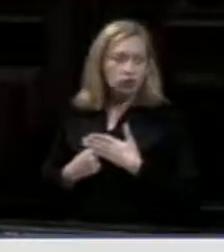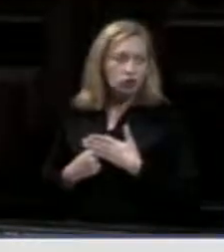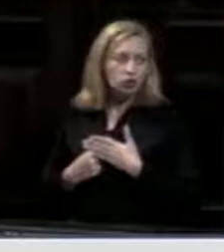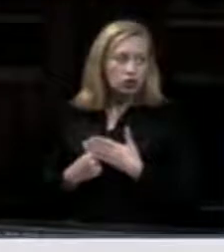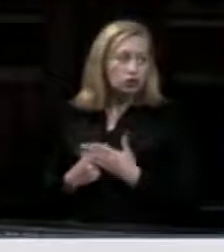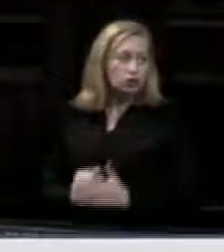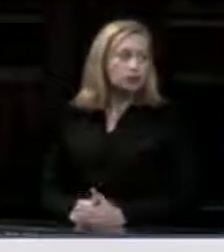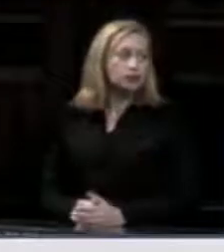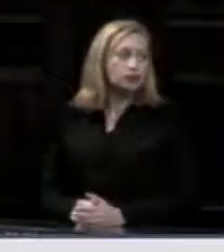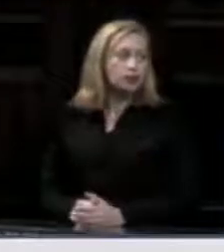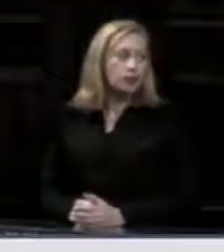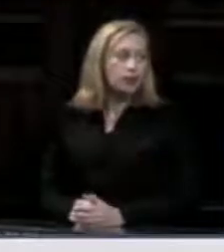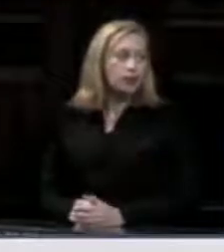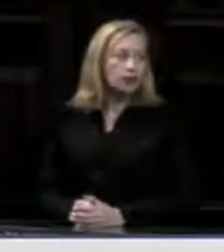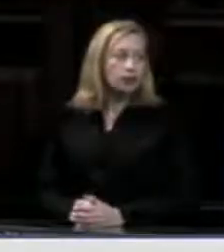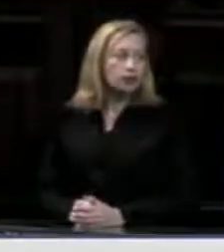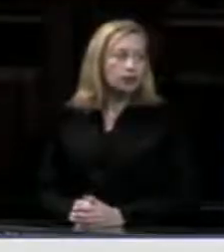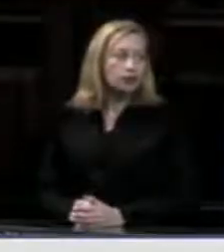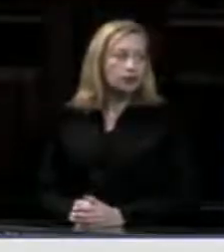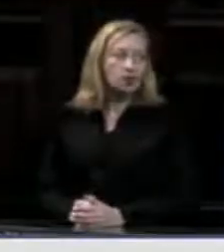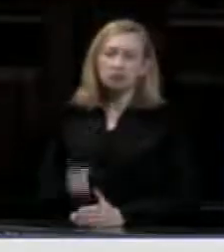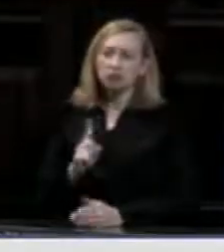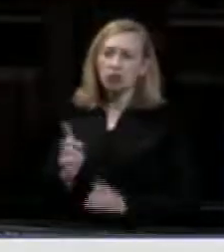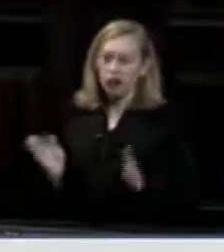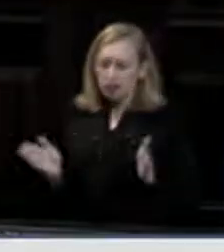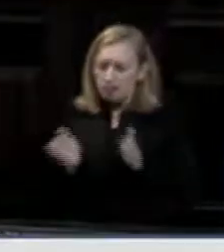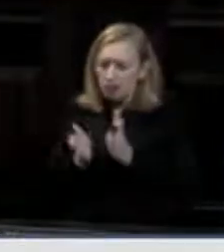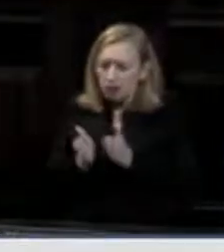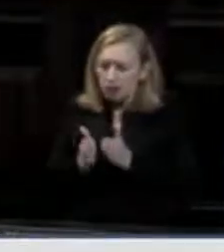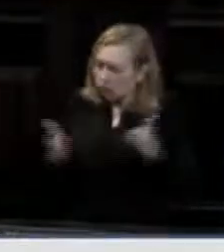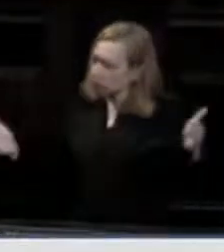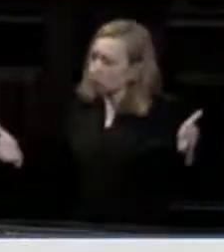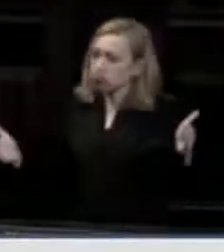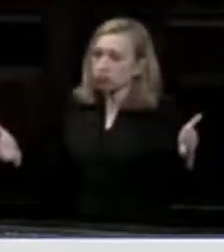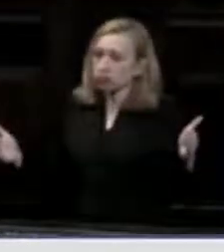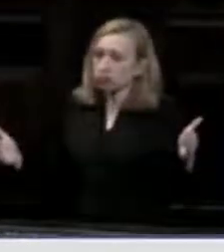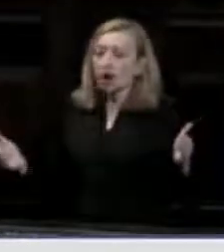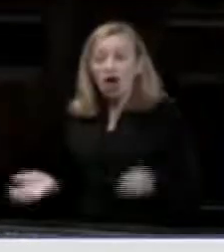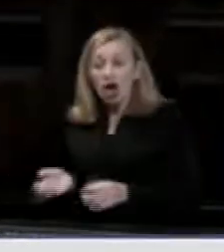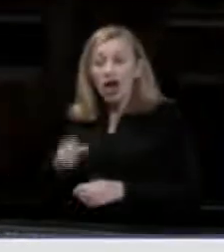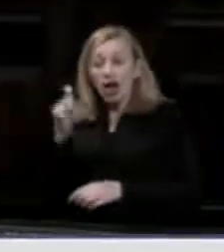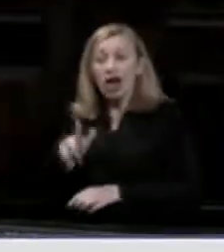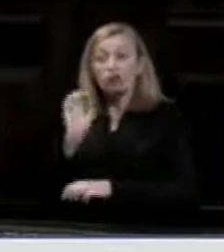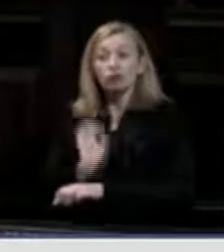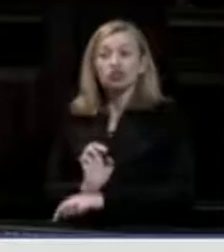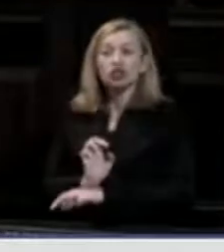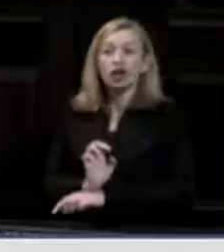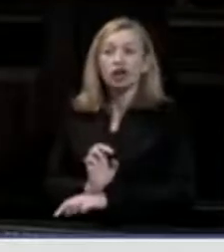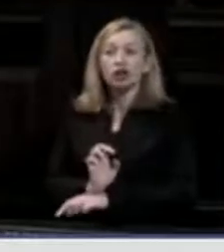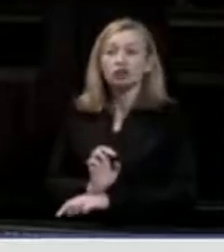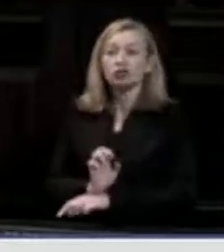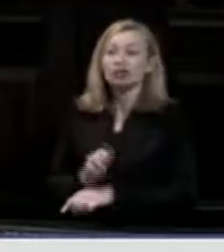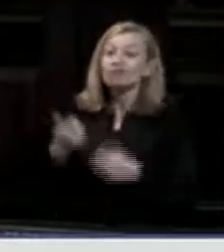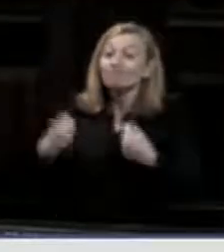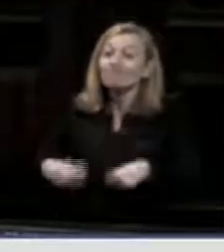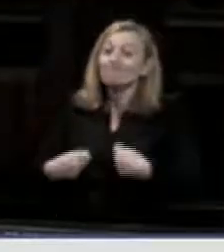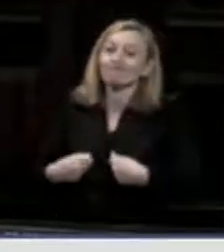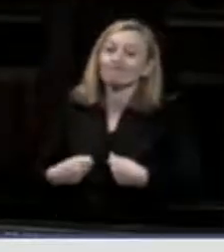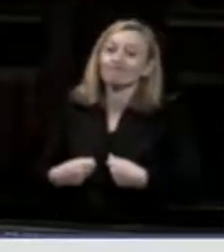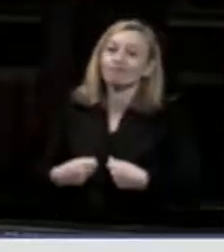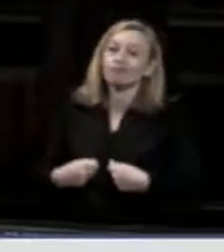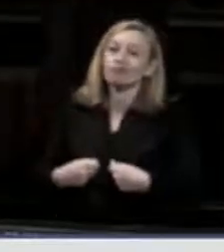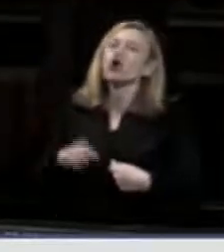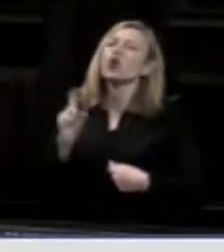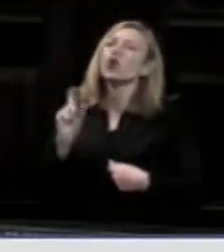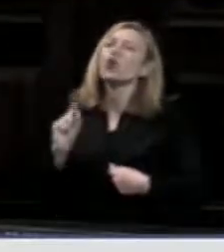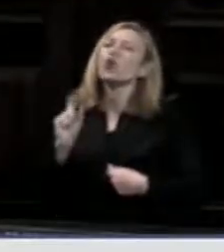mínimo nem o máximo, é o Estado necessário. E o que